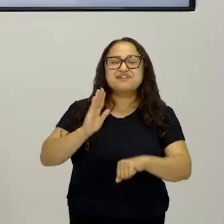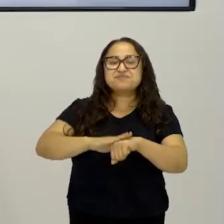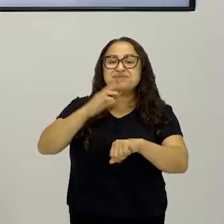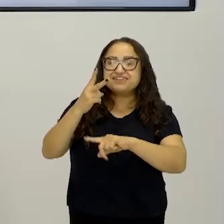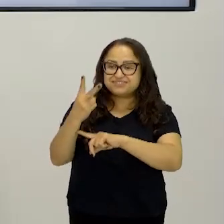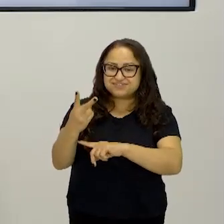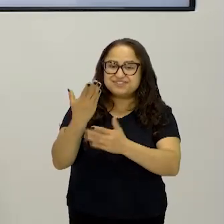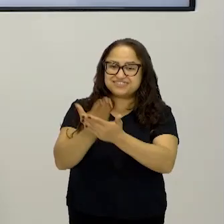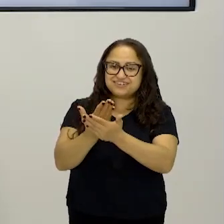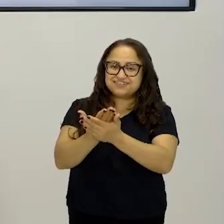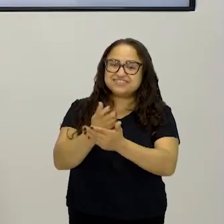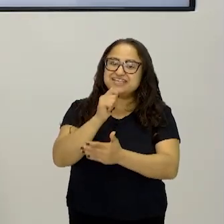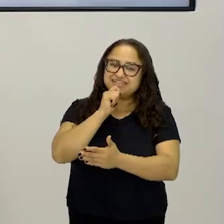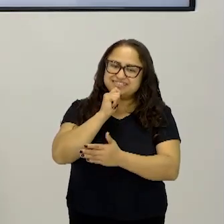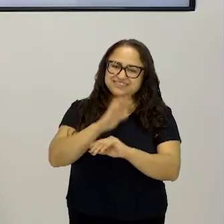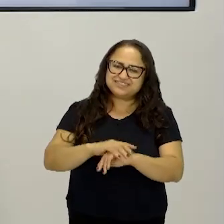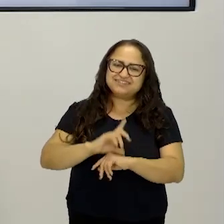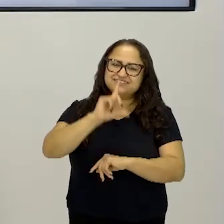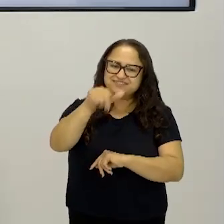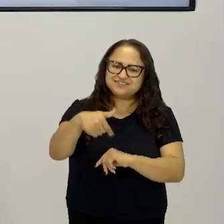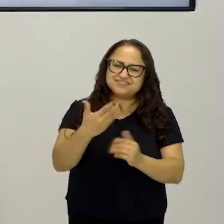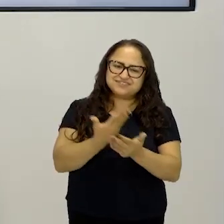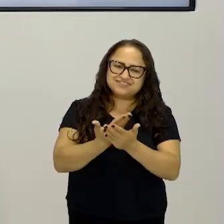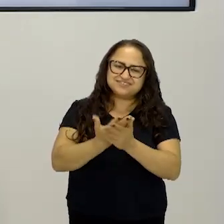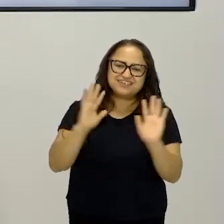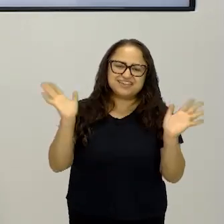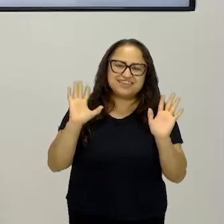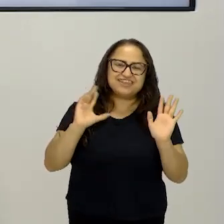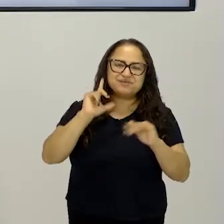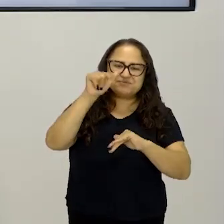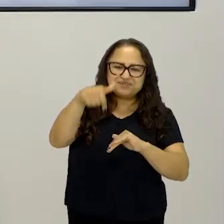têm mais 2 aulas aí, mas a gente se despede por aqui até sexta